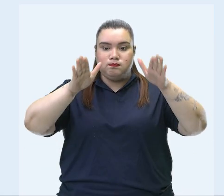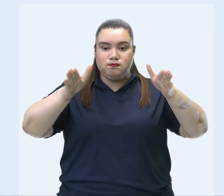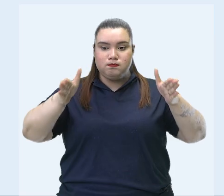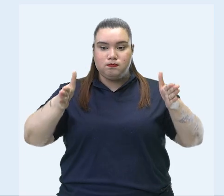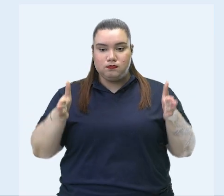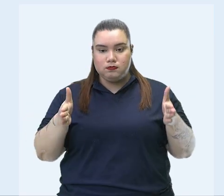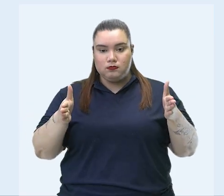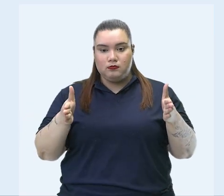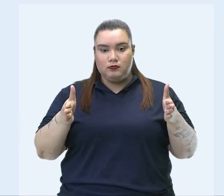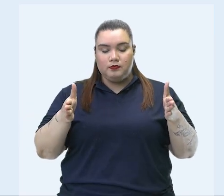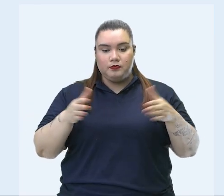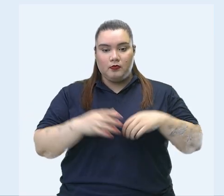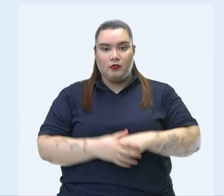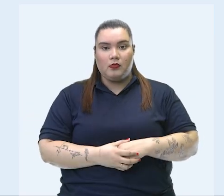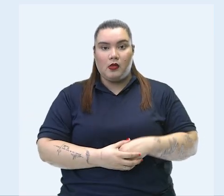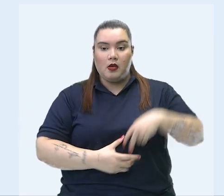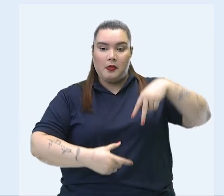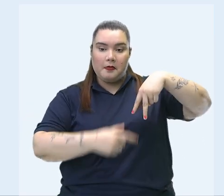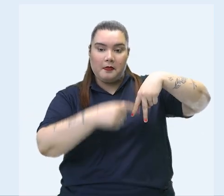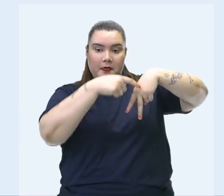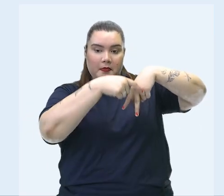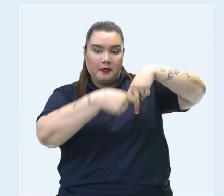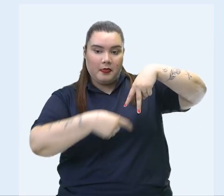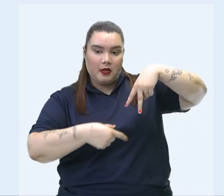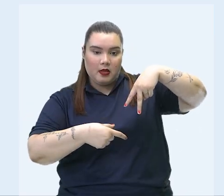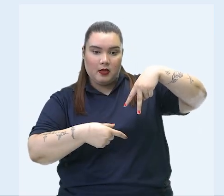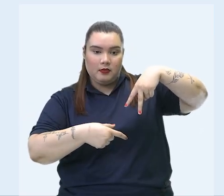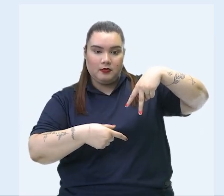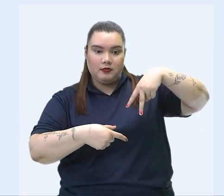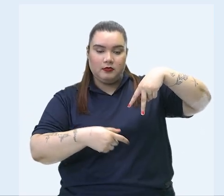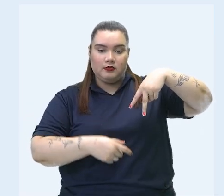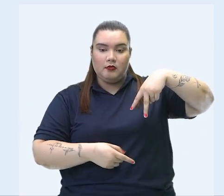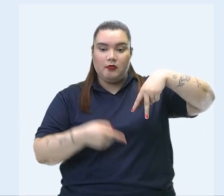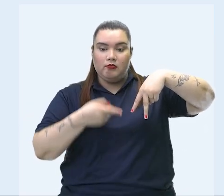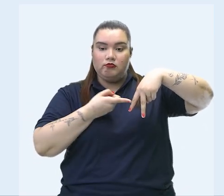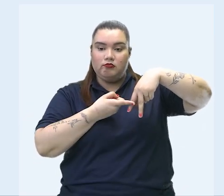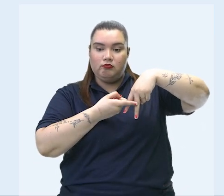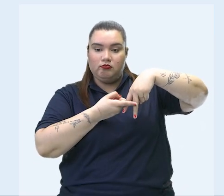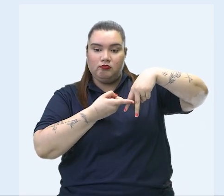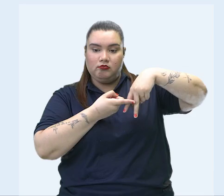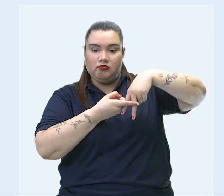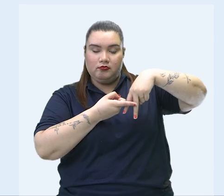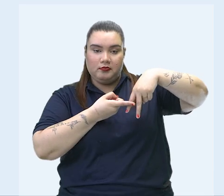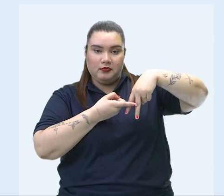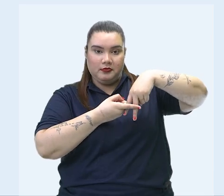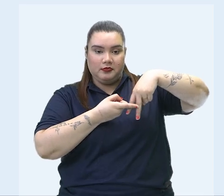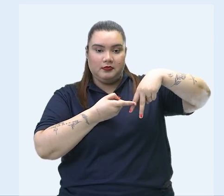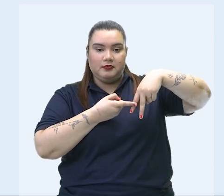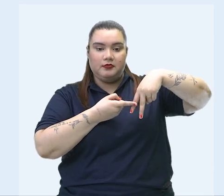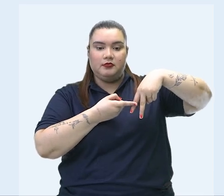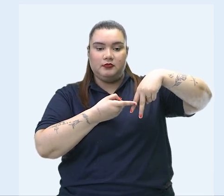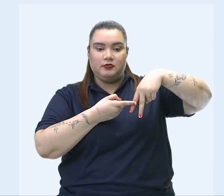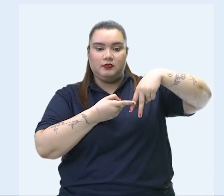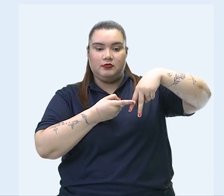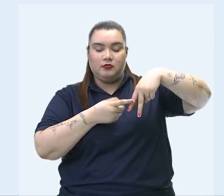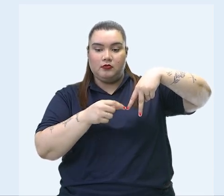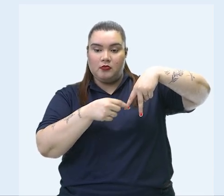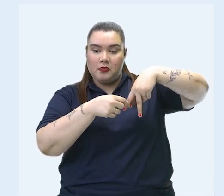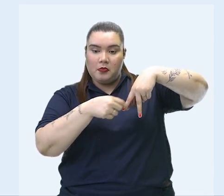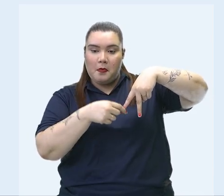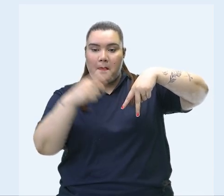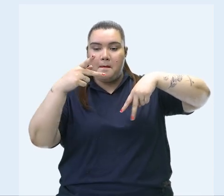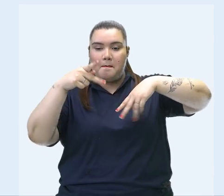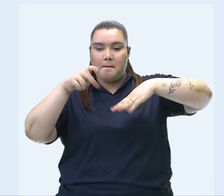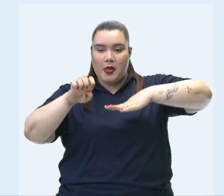quadril. Leg, perna. Knee, joelho.